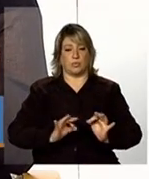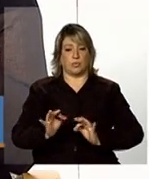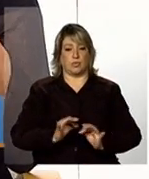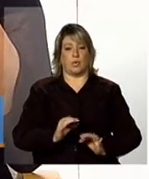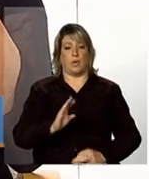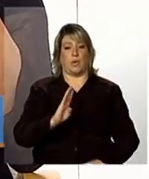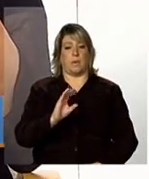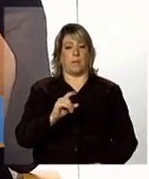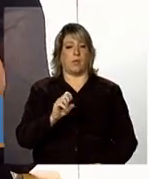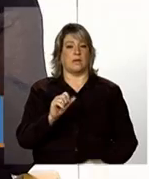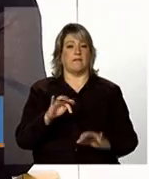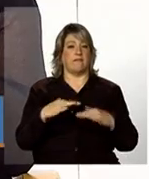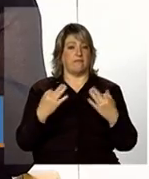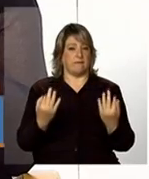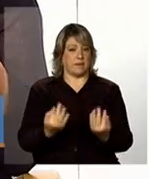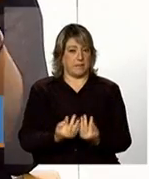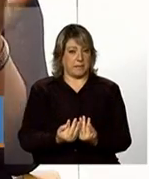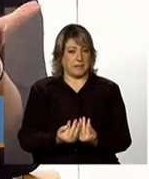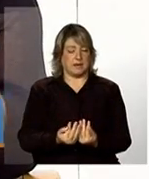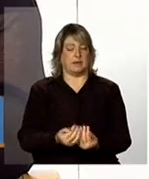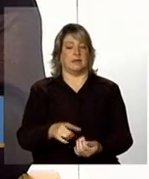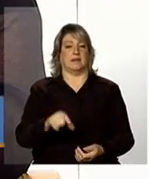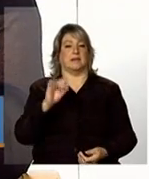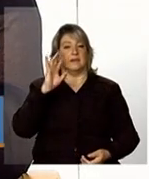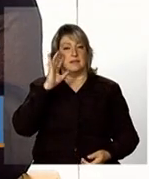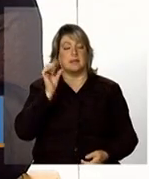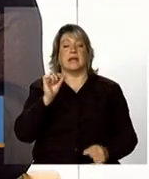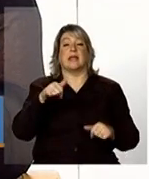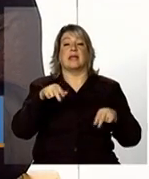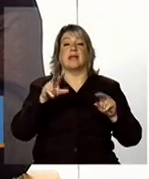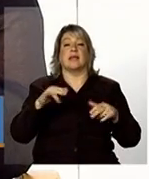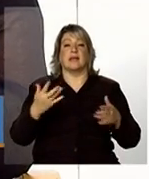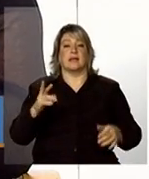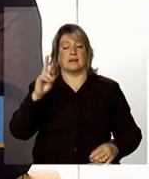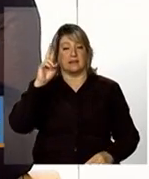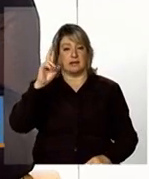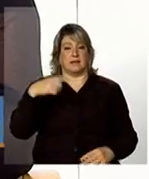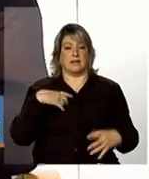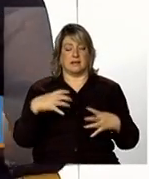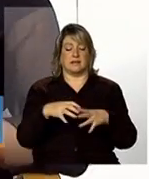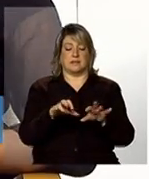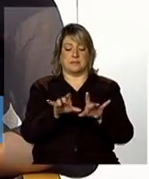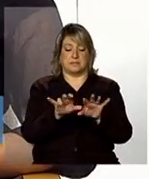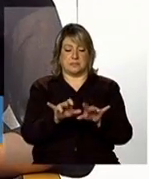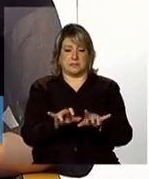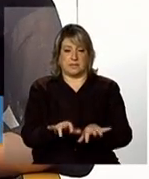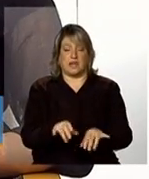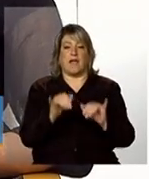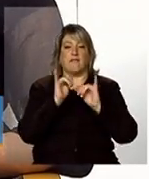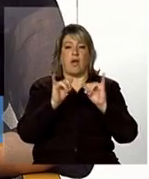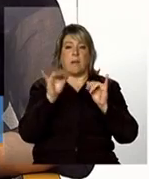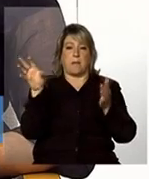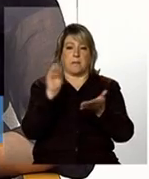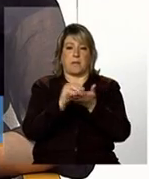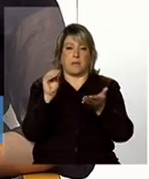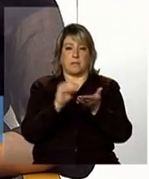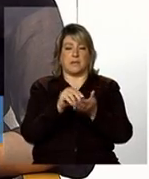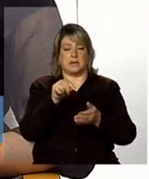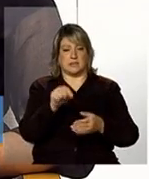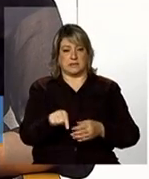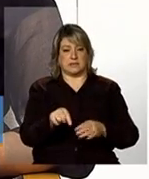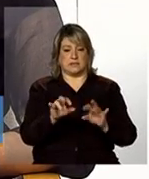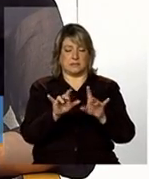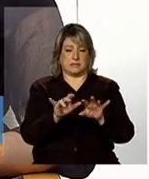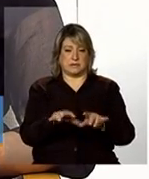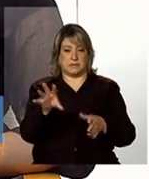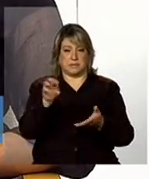Família definindo quem será responsável pela digitação das informações sobre as famílias que